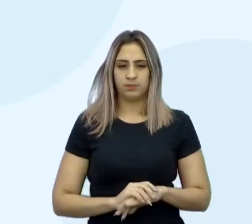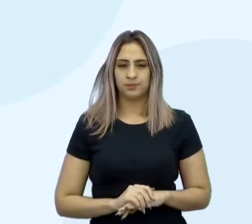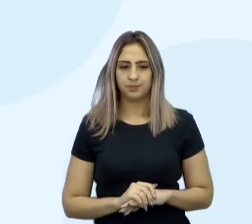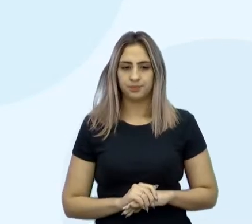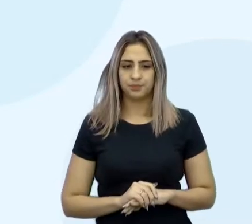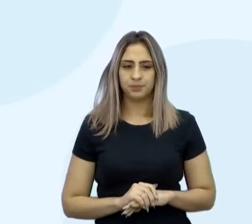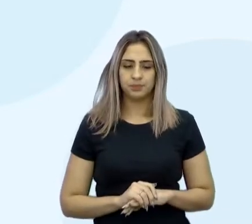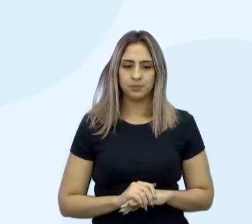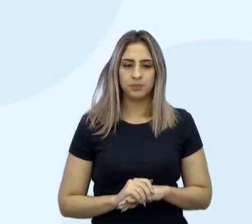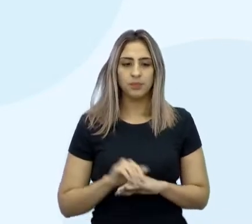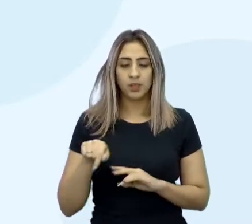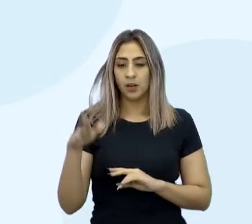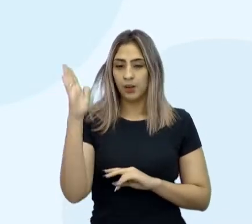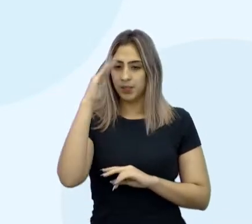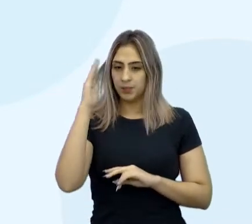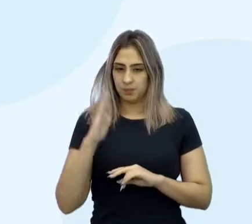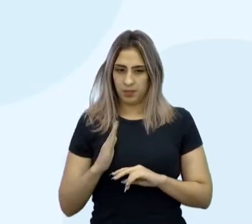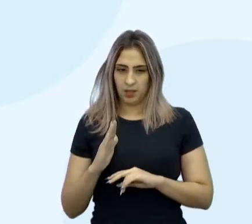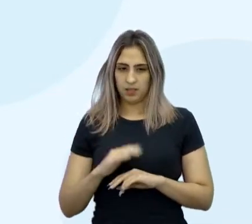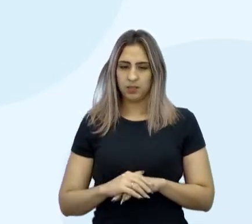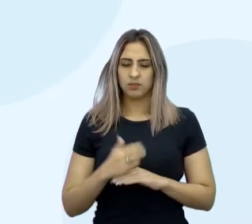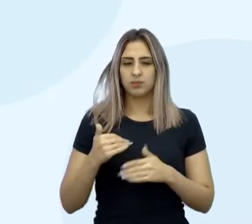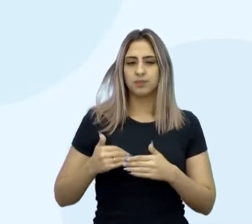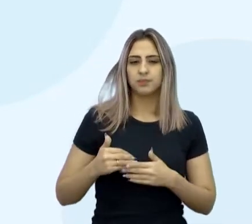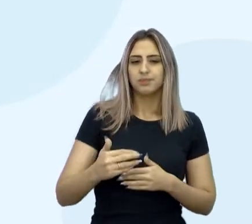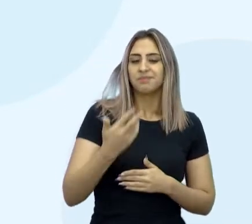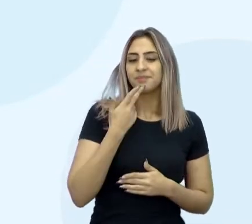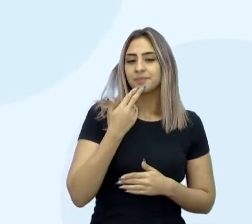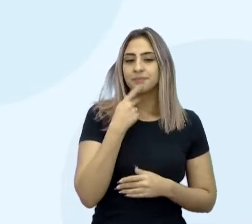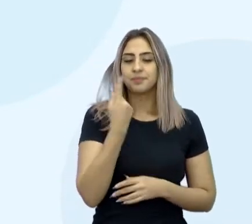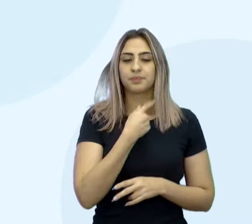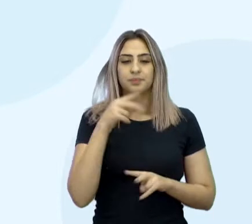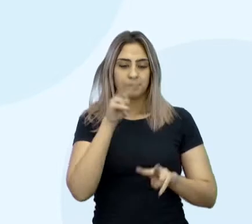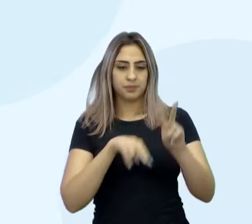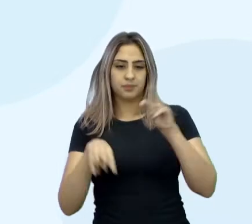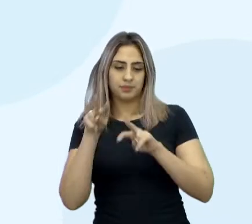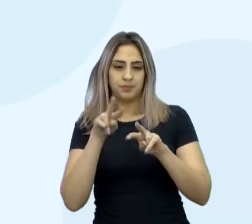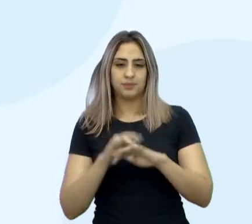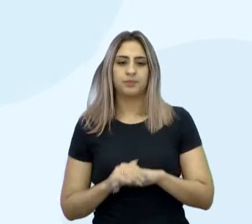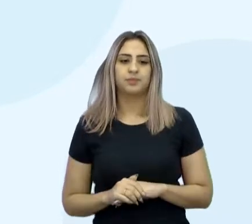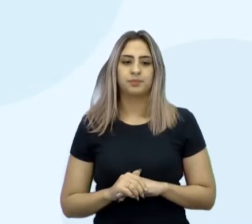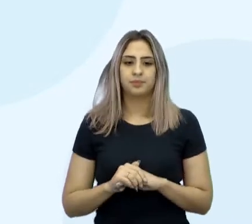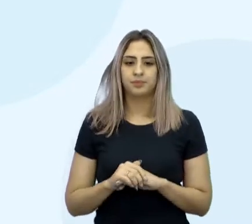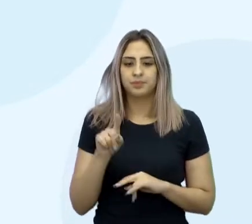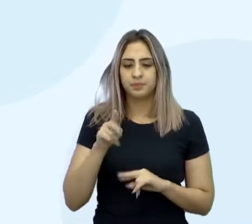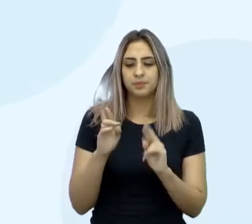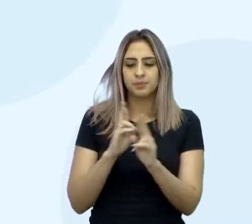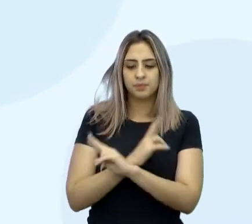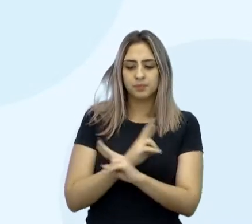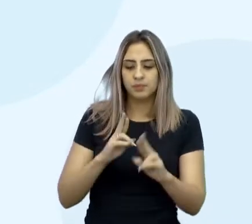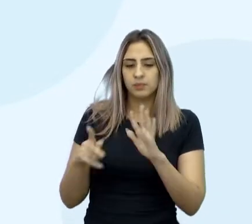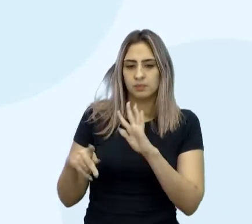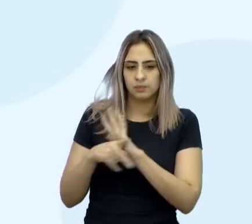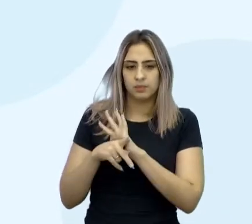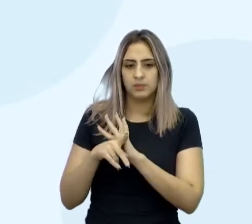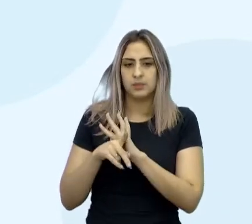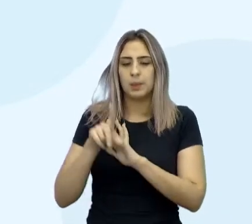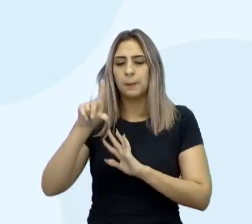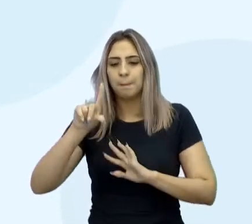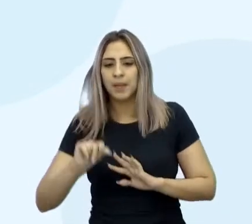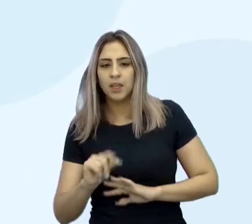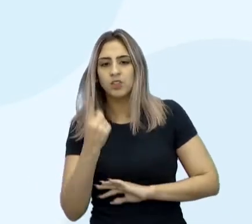no caso do Brasil, né, através da cor, a gente observa, né, que está numa relação de menos